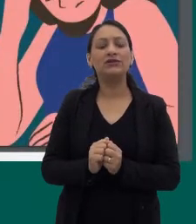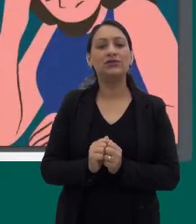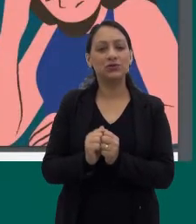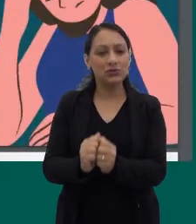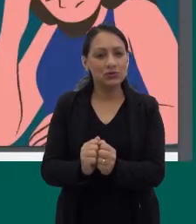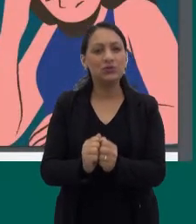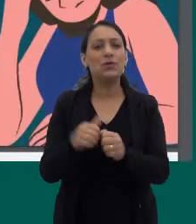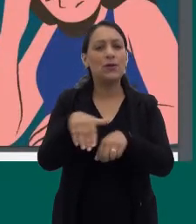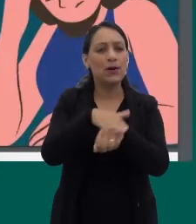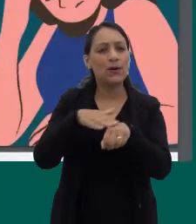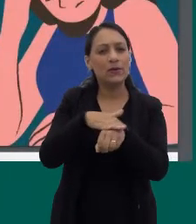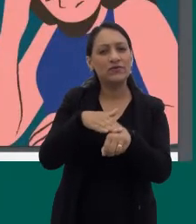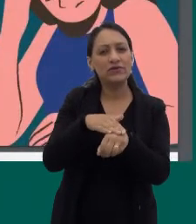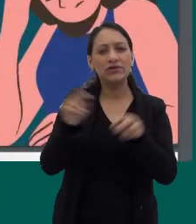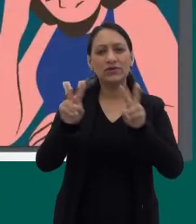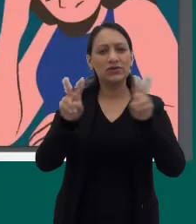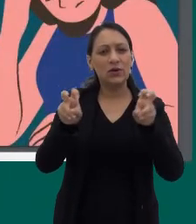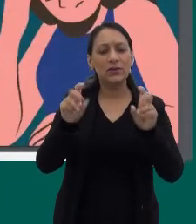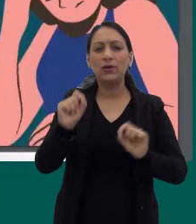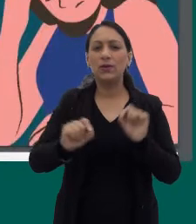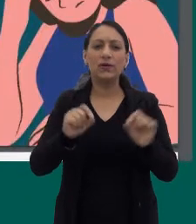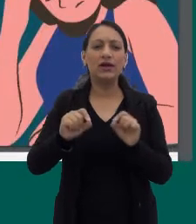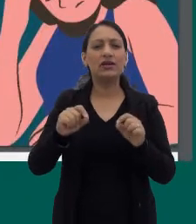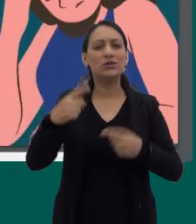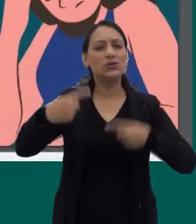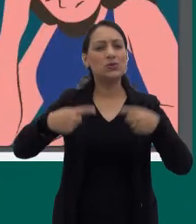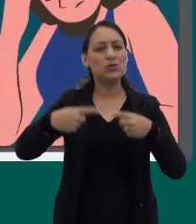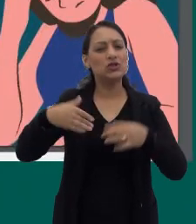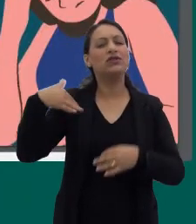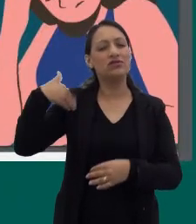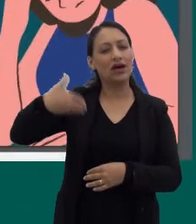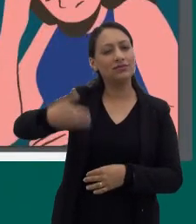então, conversar um pouquinho sobre o que a gente vem discutindo, né?